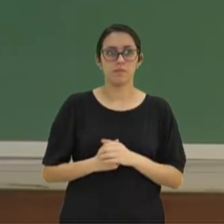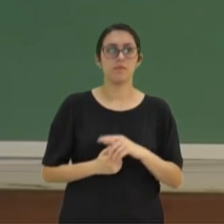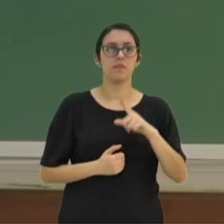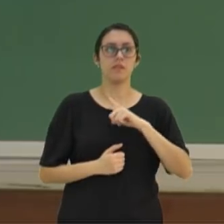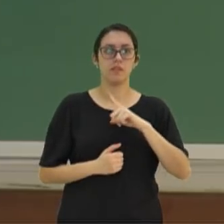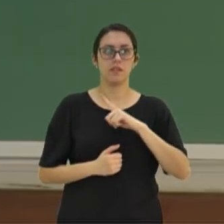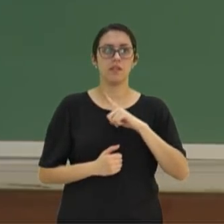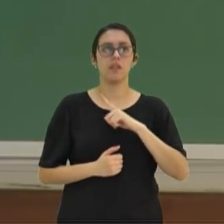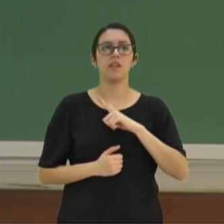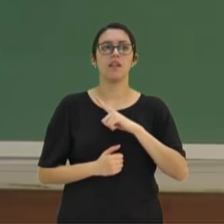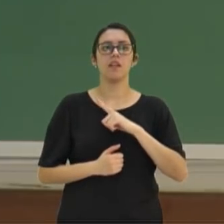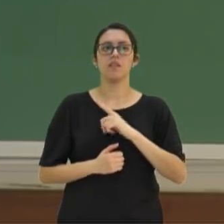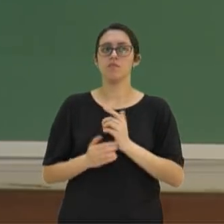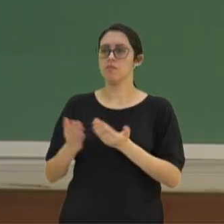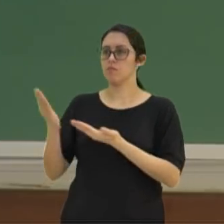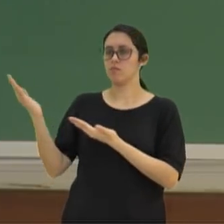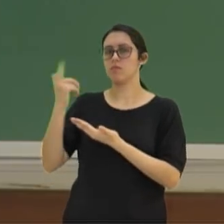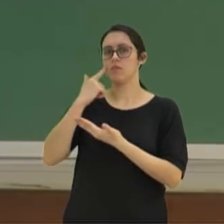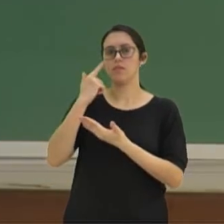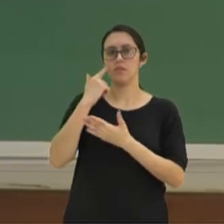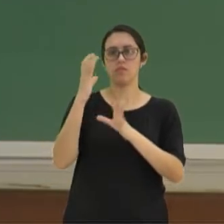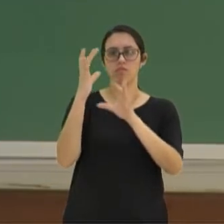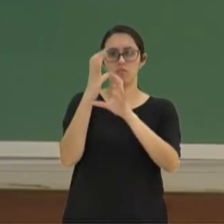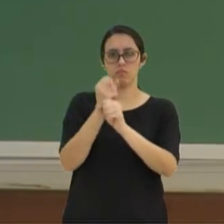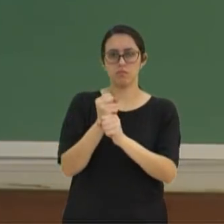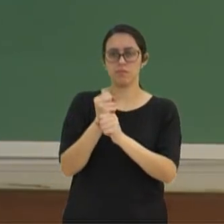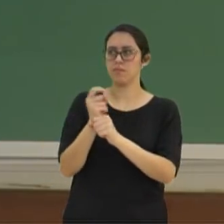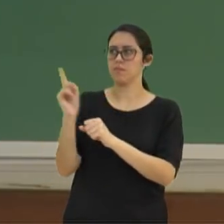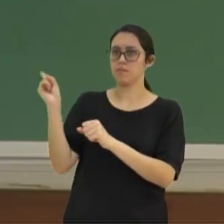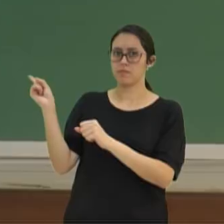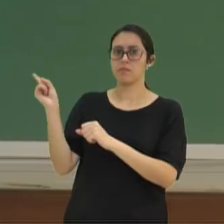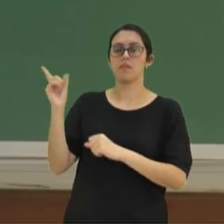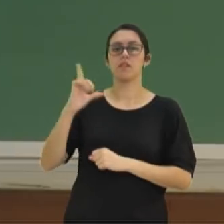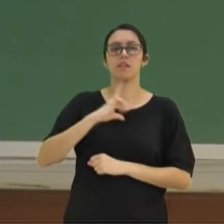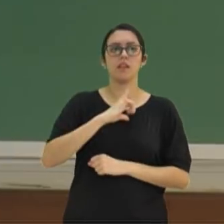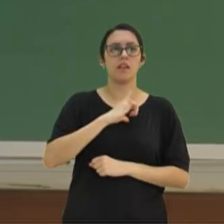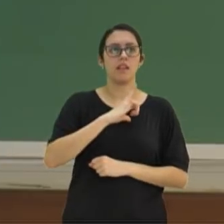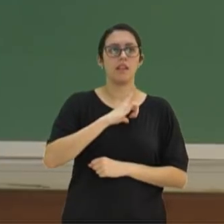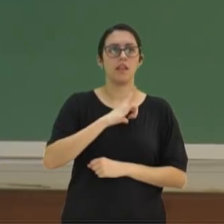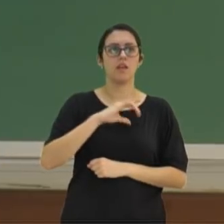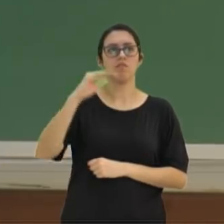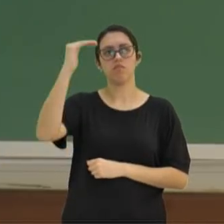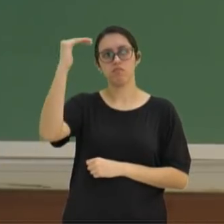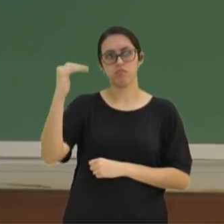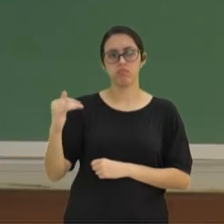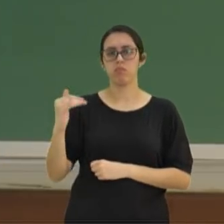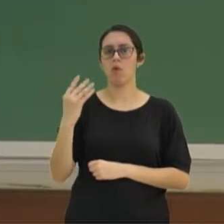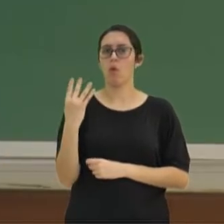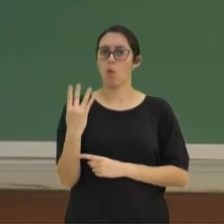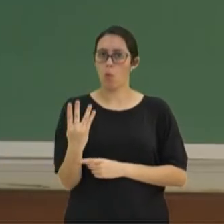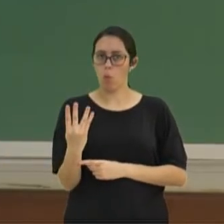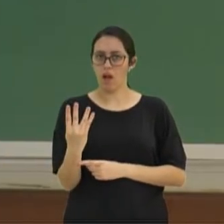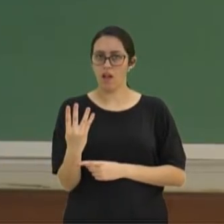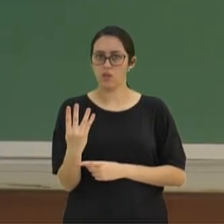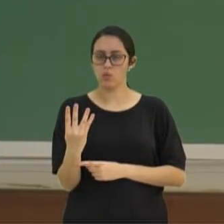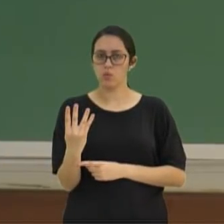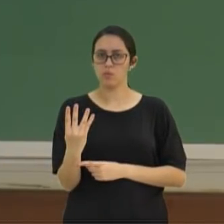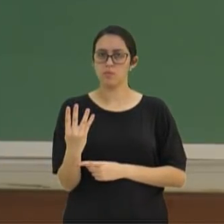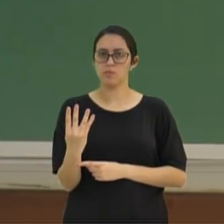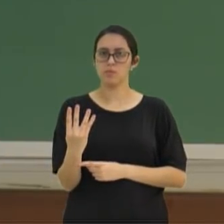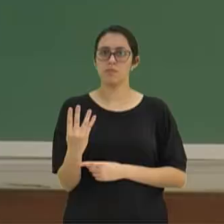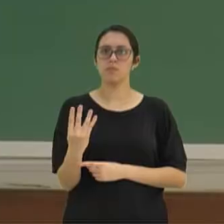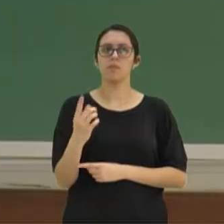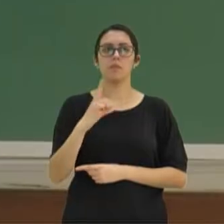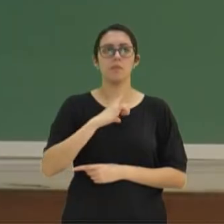dá 3 vezes, dá 48. Aqui eu abaixei o 4, então estou trabalhando com 124, deu